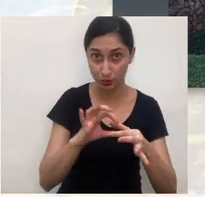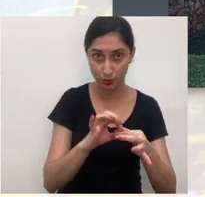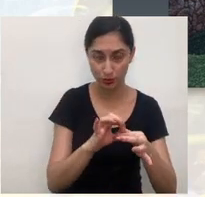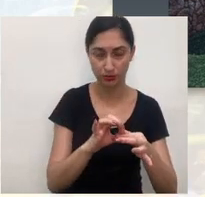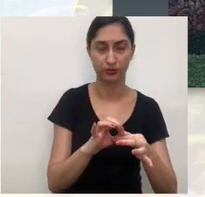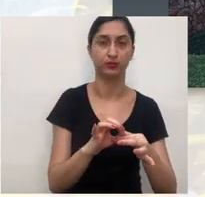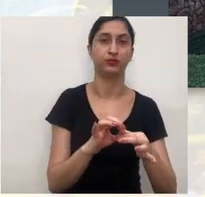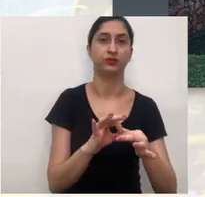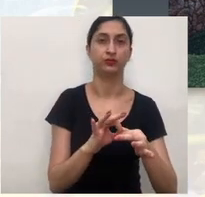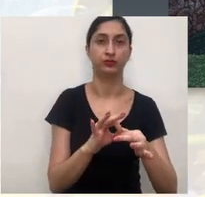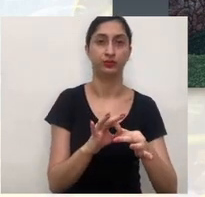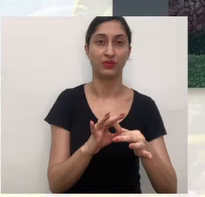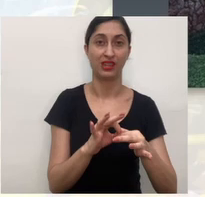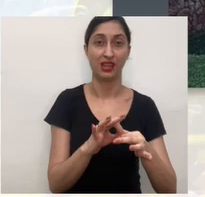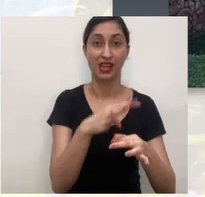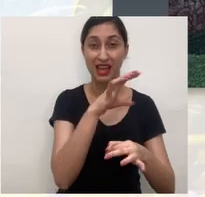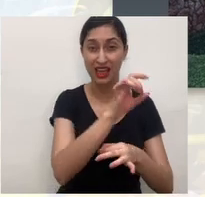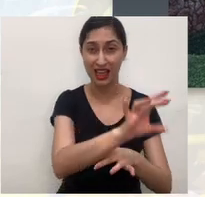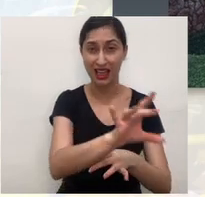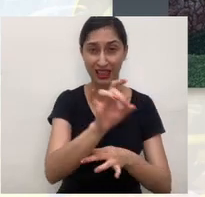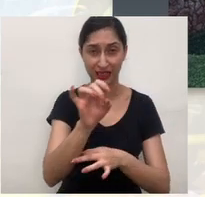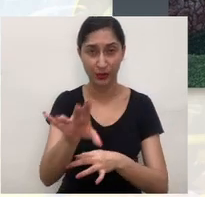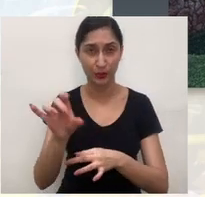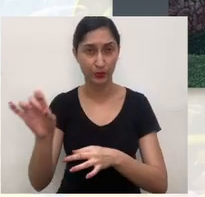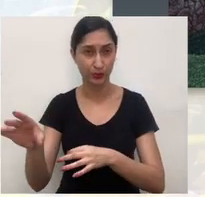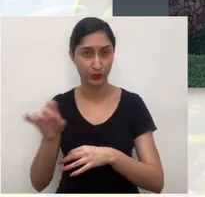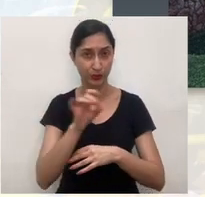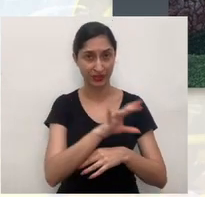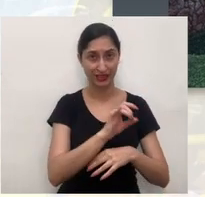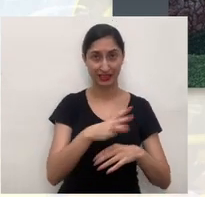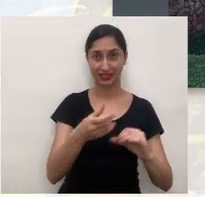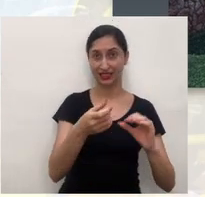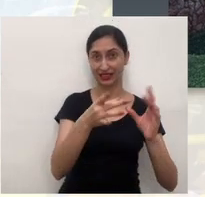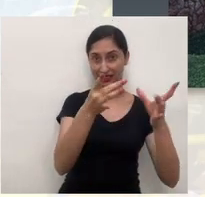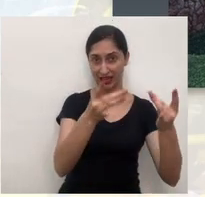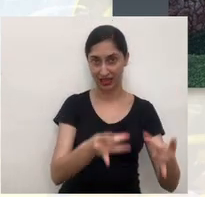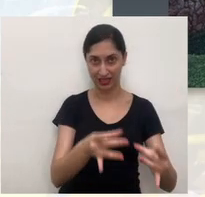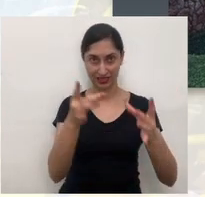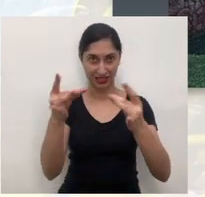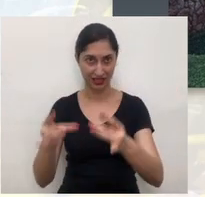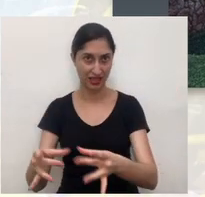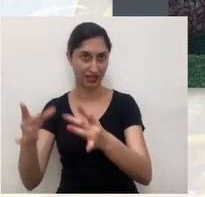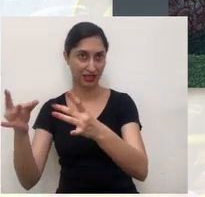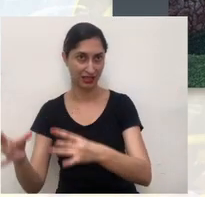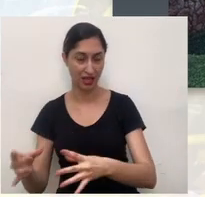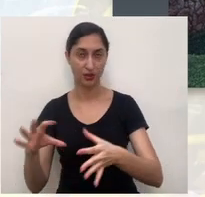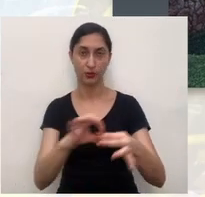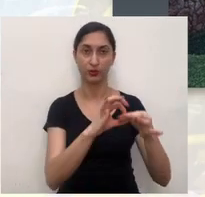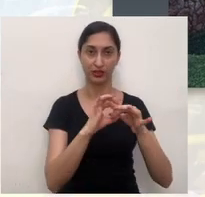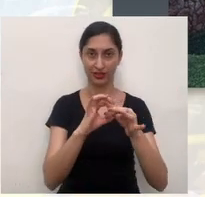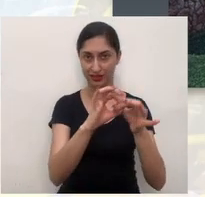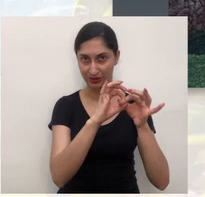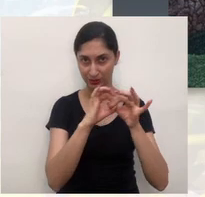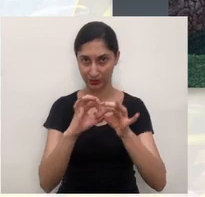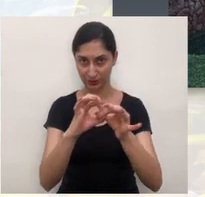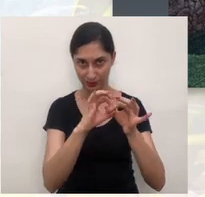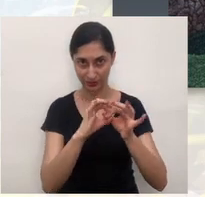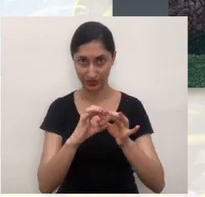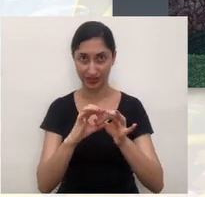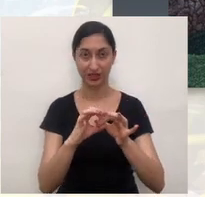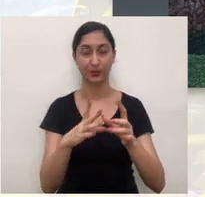cada elemento da composição aos demais. Isso é que dá para a gente essa noção